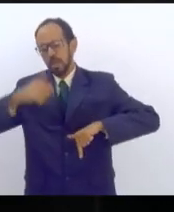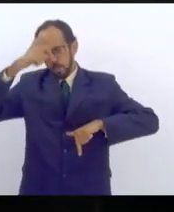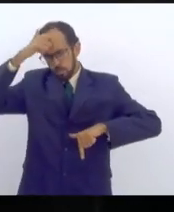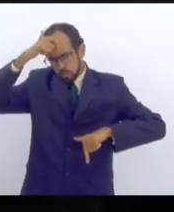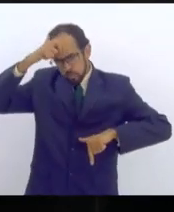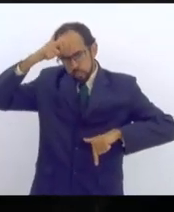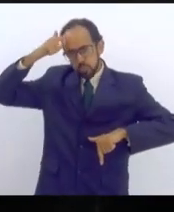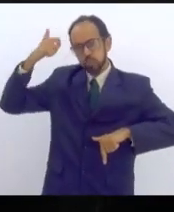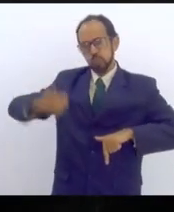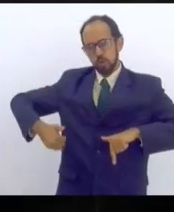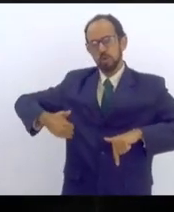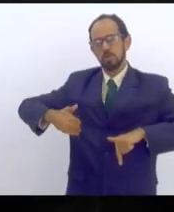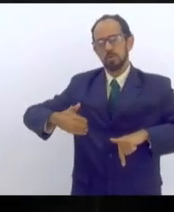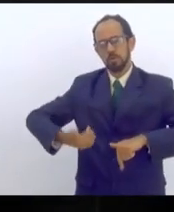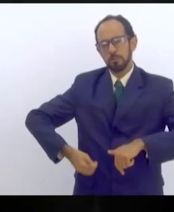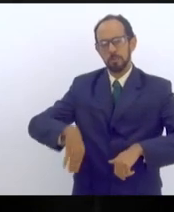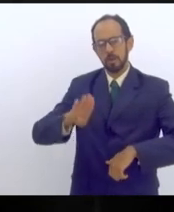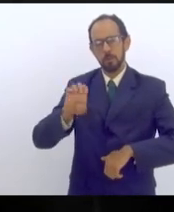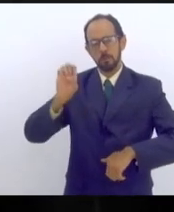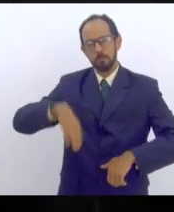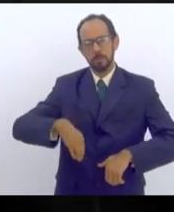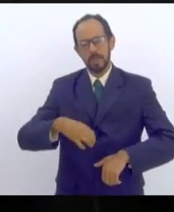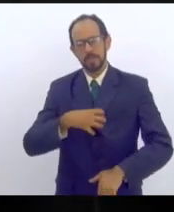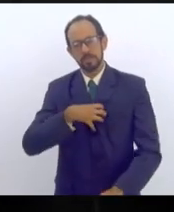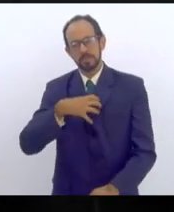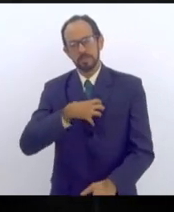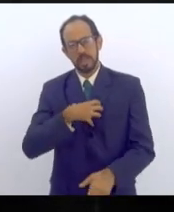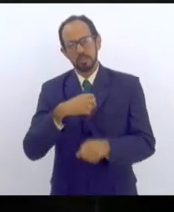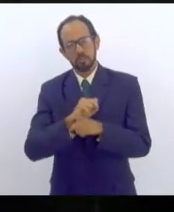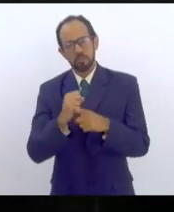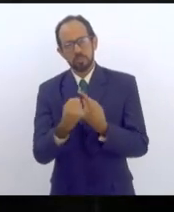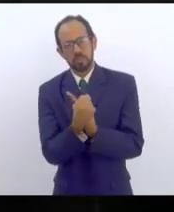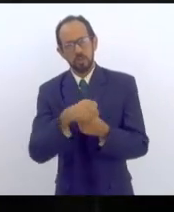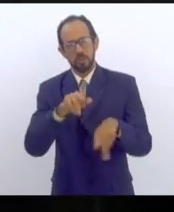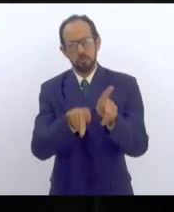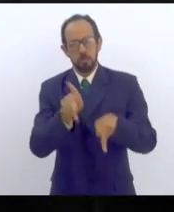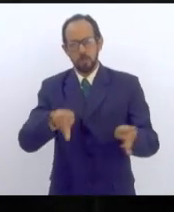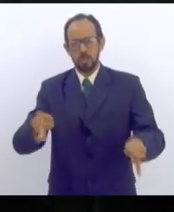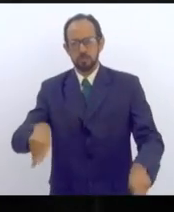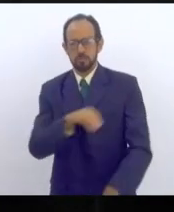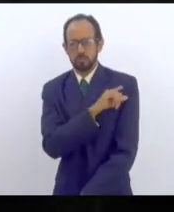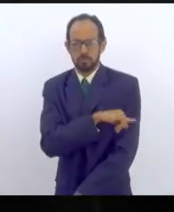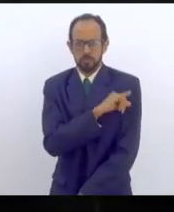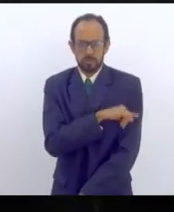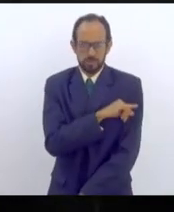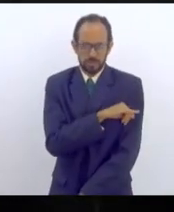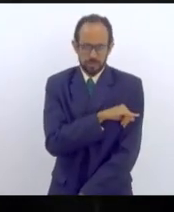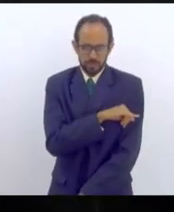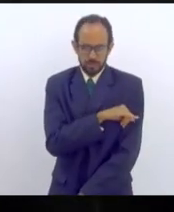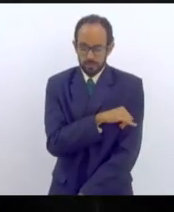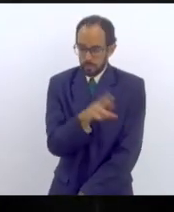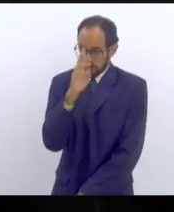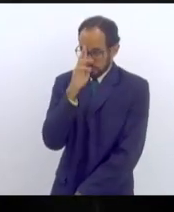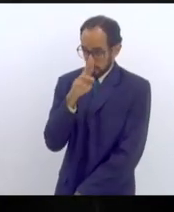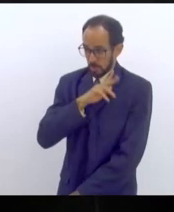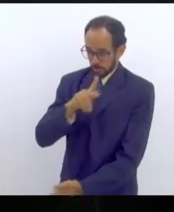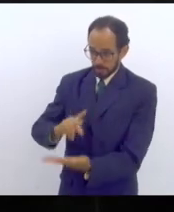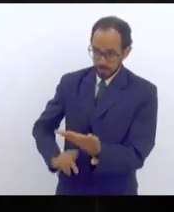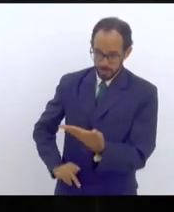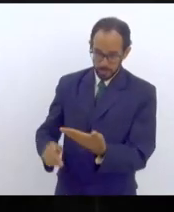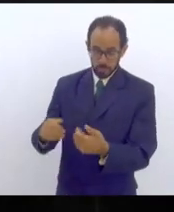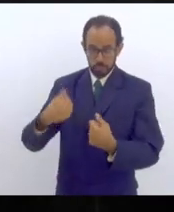arduamente para o bem-estar social da população fluminense. Senhora presidente, há que